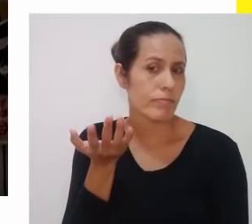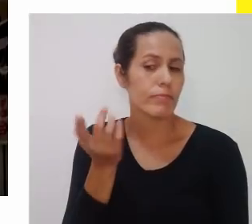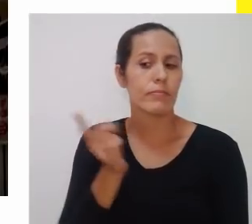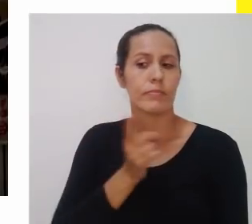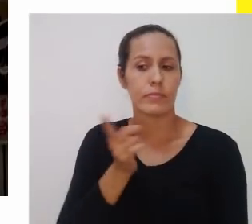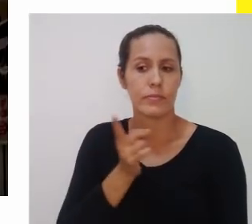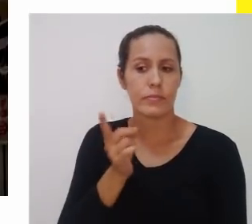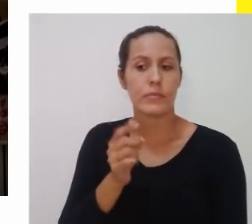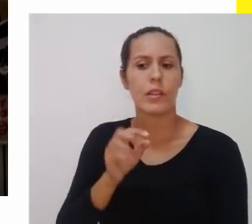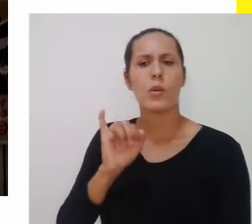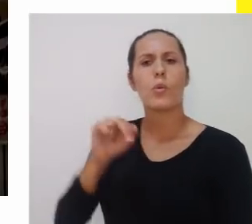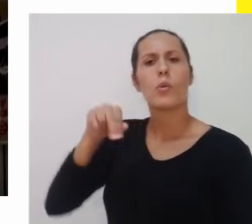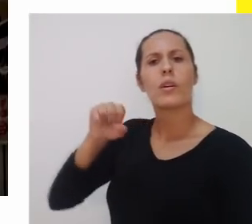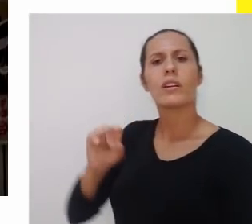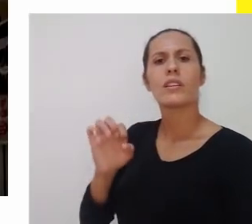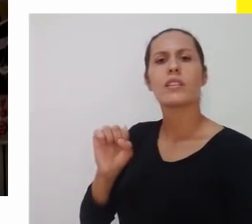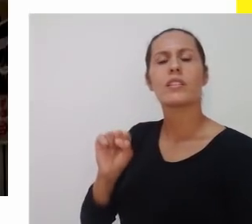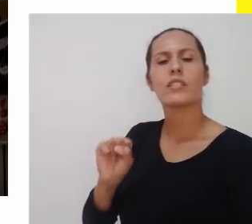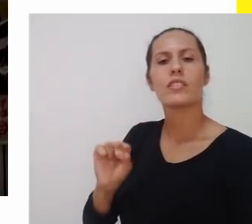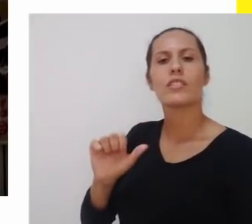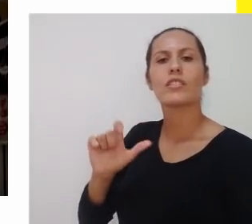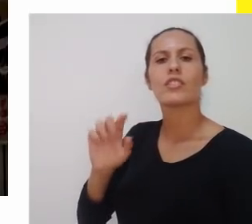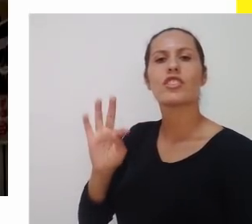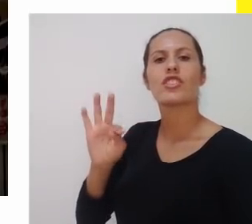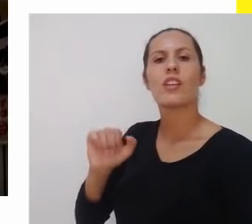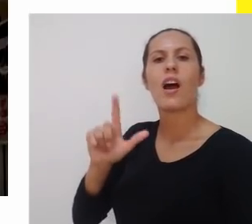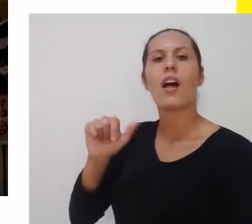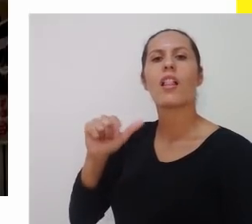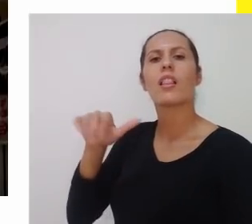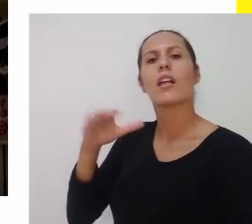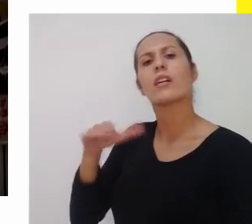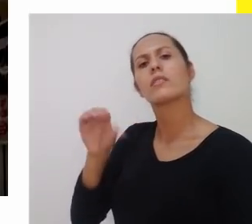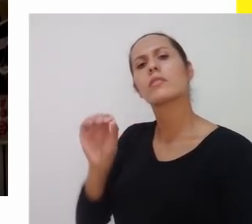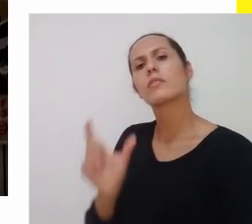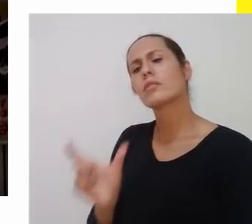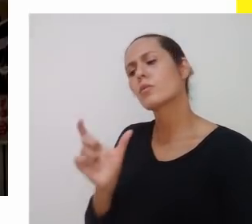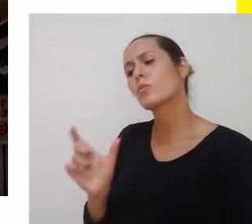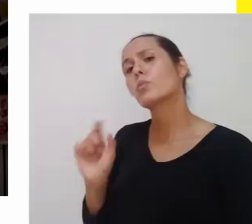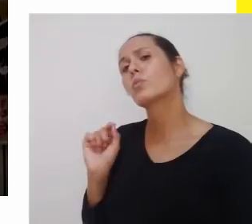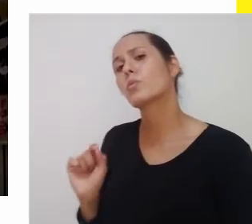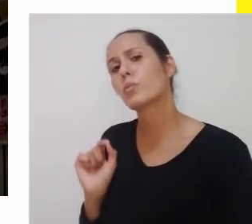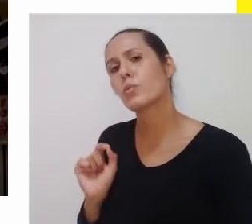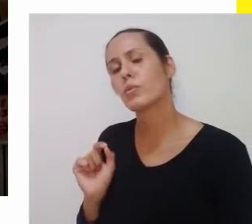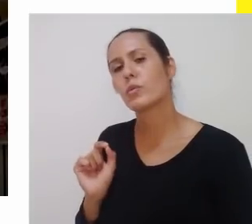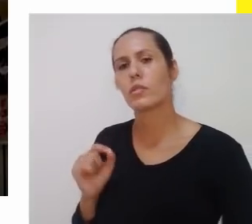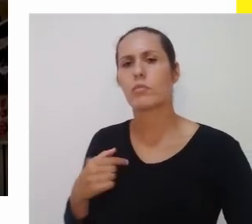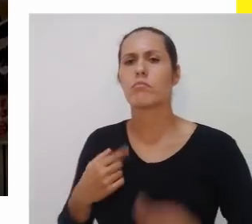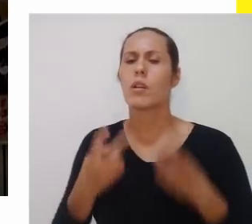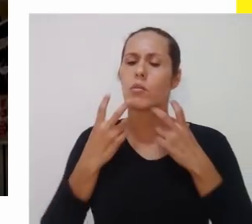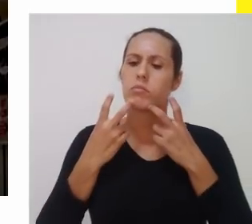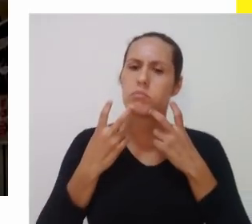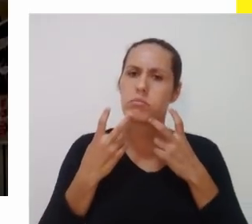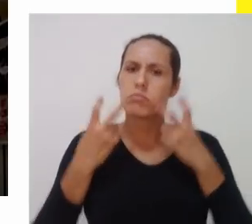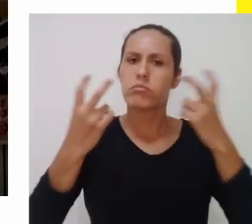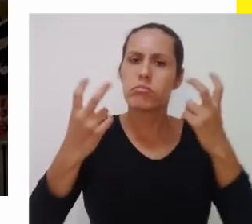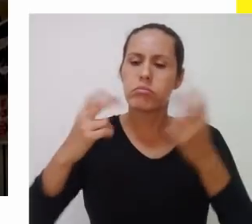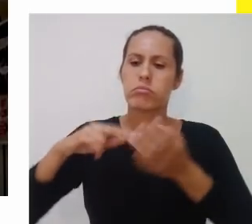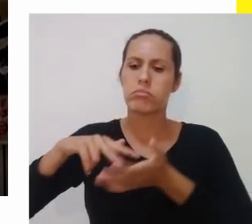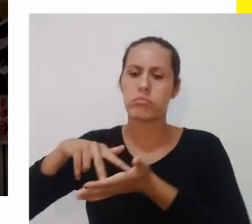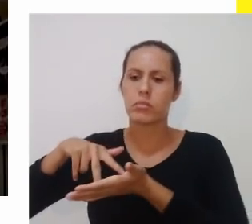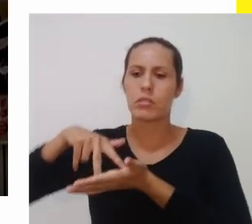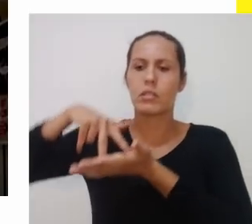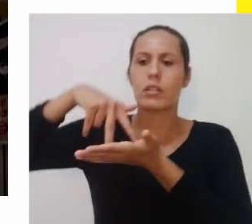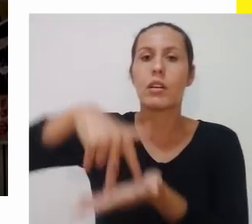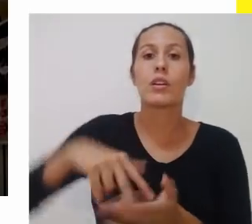gente, o que quer dizer isso? Isso é uma instalação e está mostrando uma resistência, está mostrando